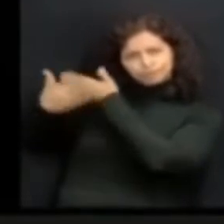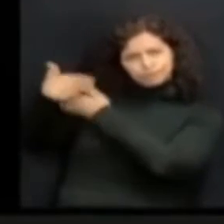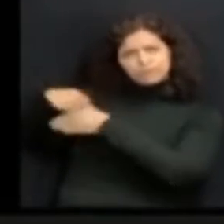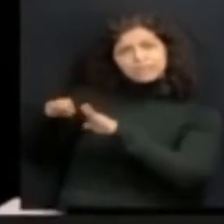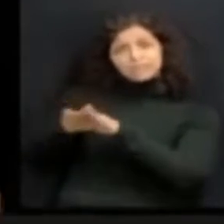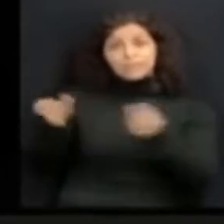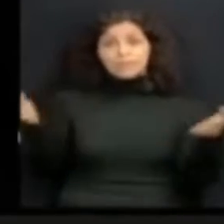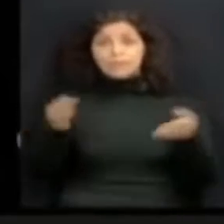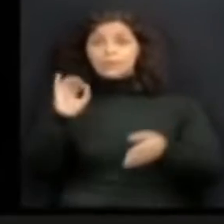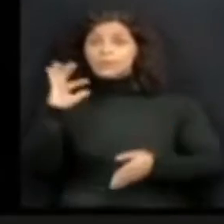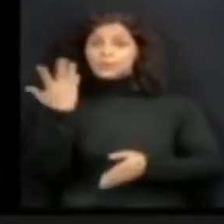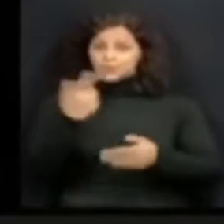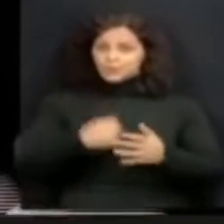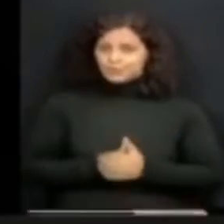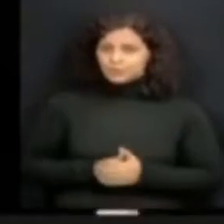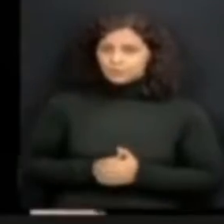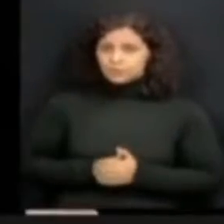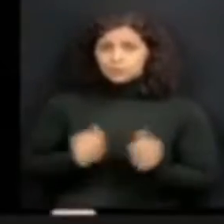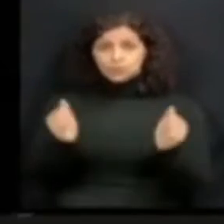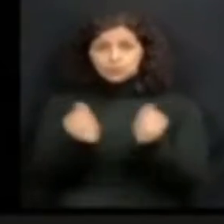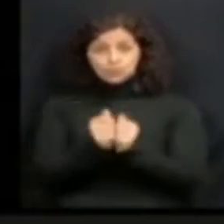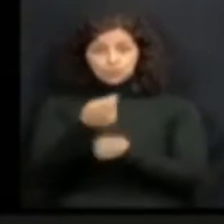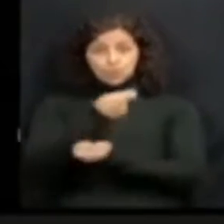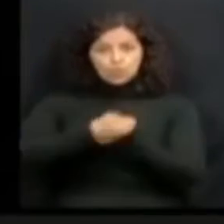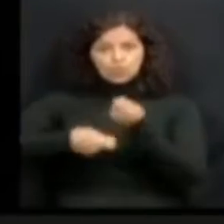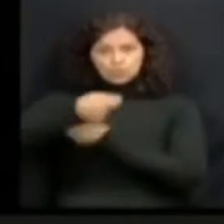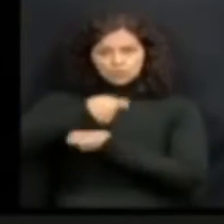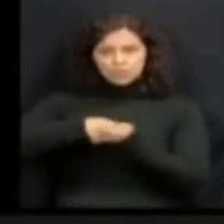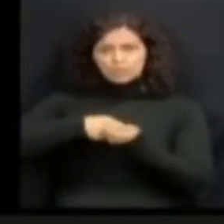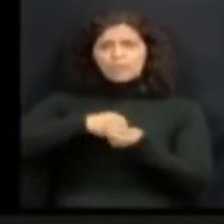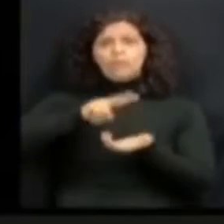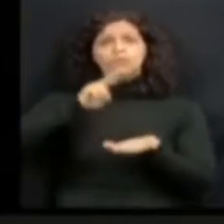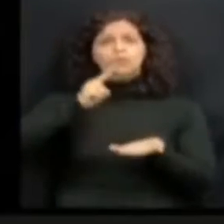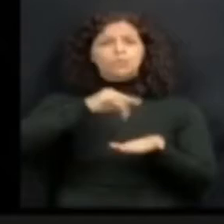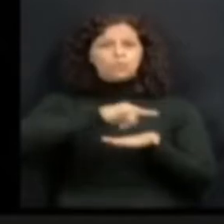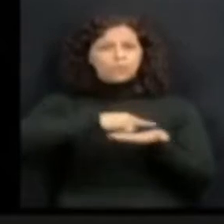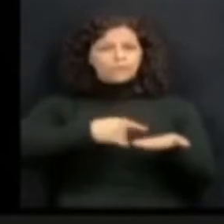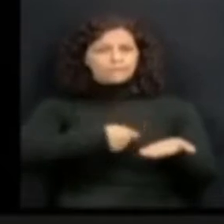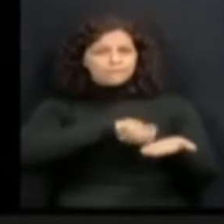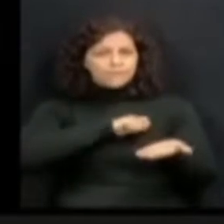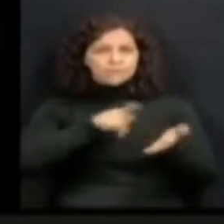dos últimos acontecimentos com a questão orçamentária e fiscal do Estado do Paraná.